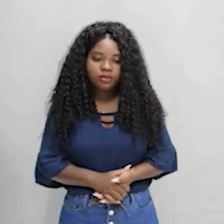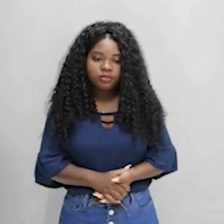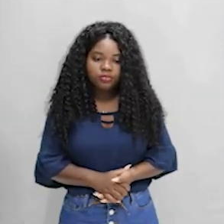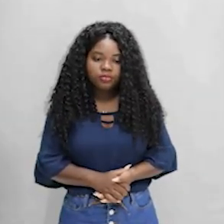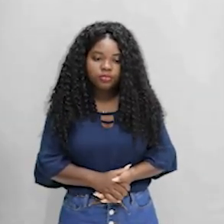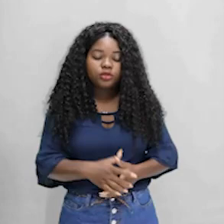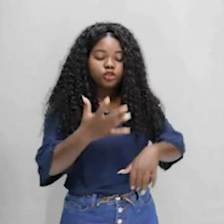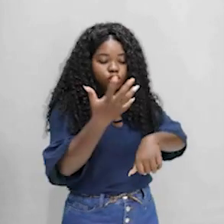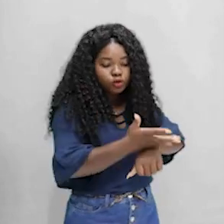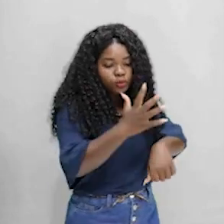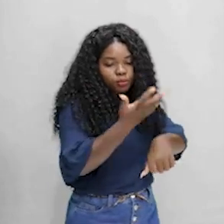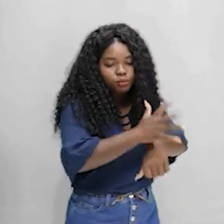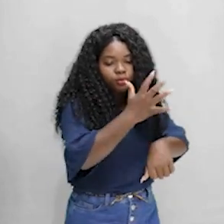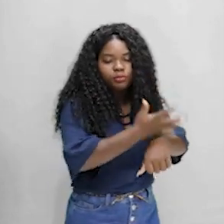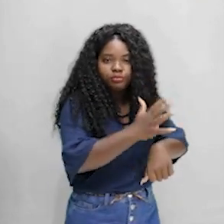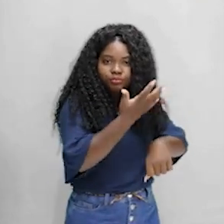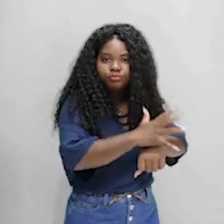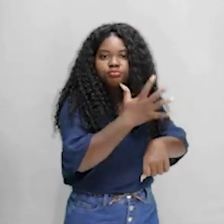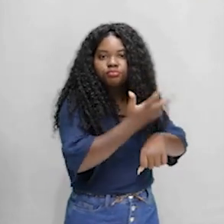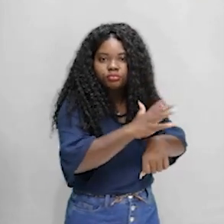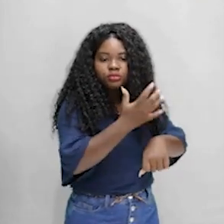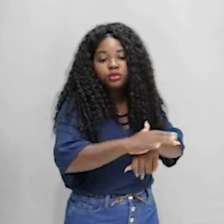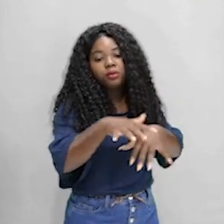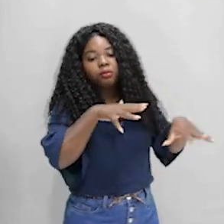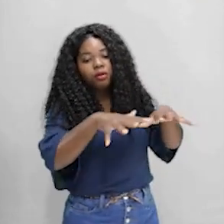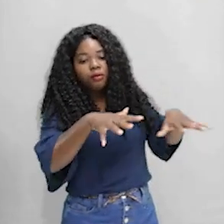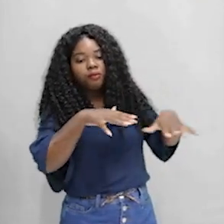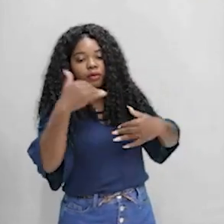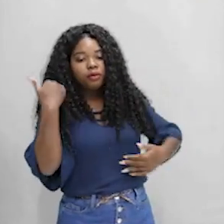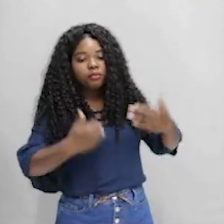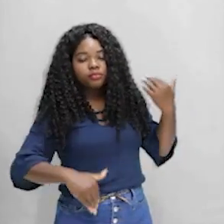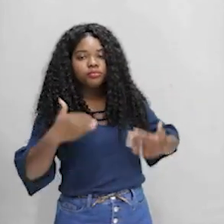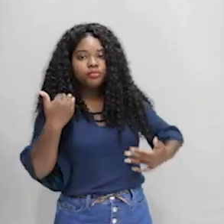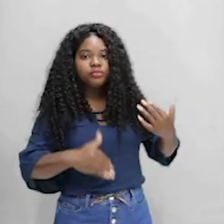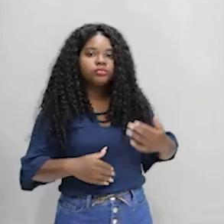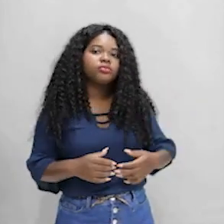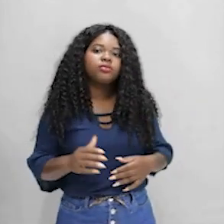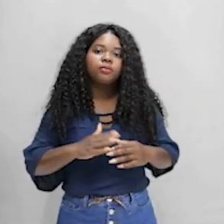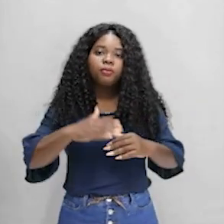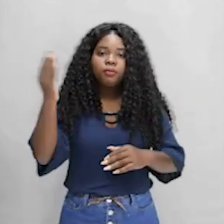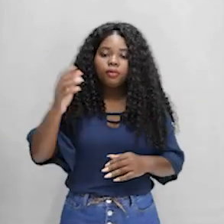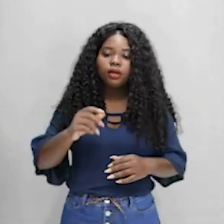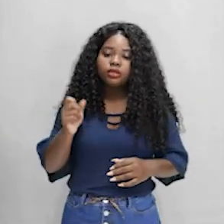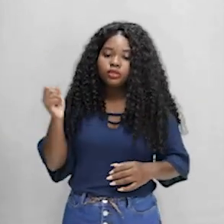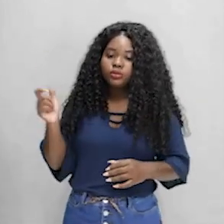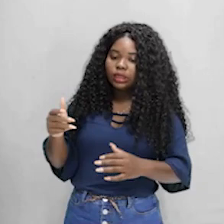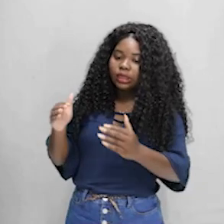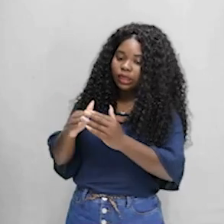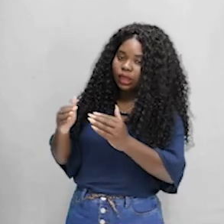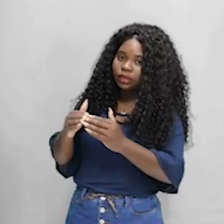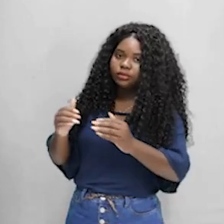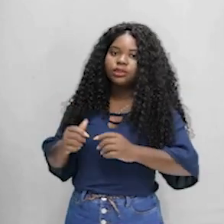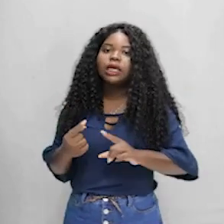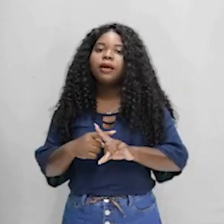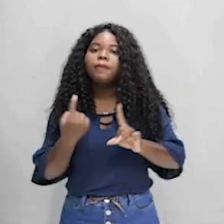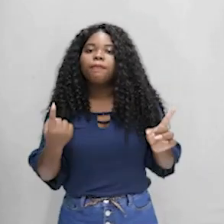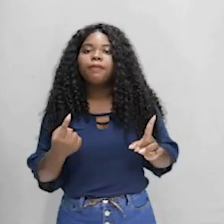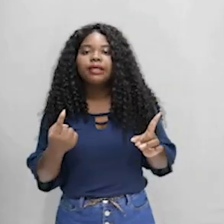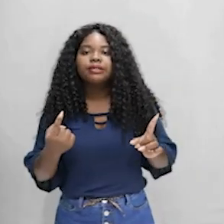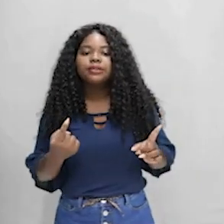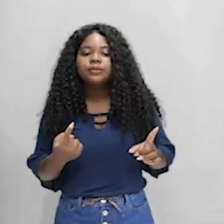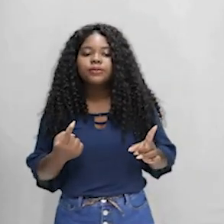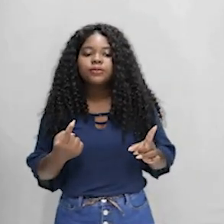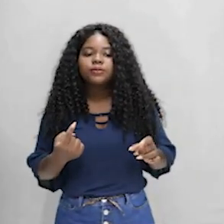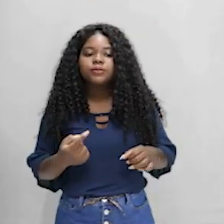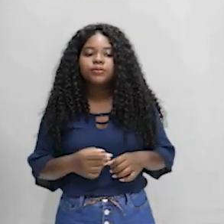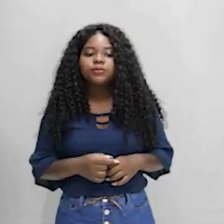aqui, eu estou praticando uma atividade física, eu estou me movimentando, mais do que se eu estivesse em casa deitado. Agora, quando a gente parte